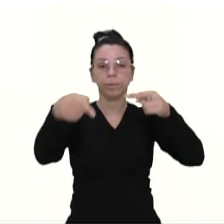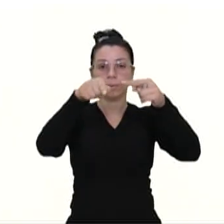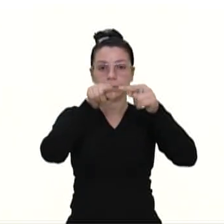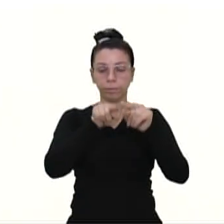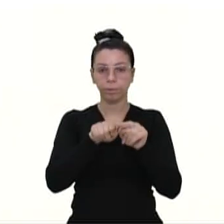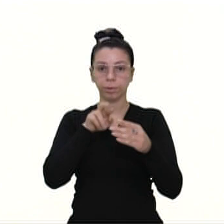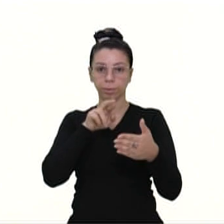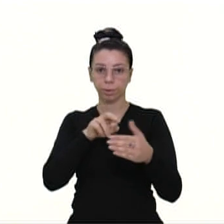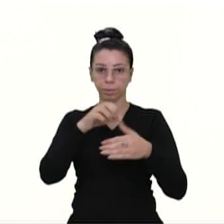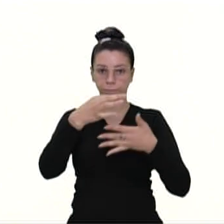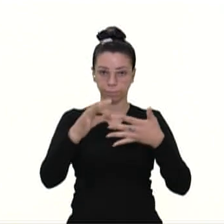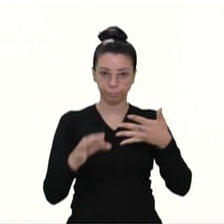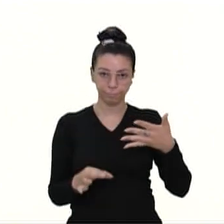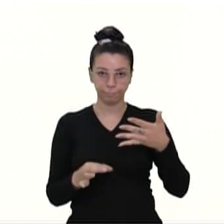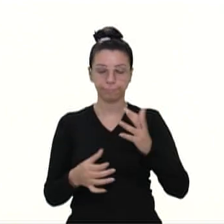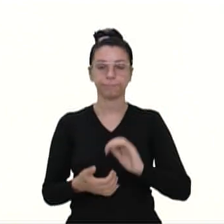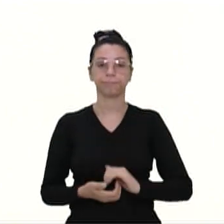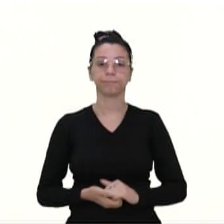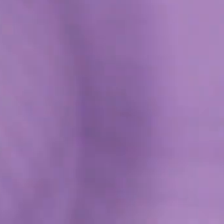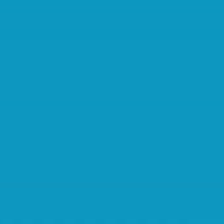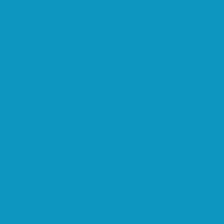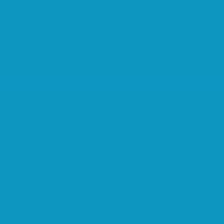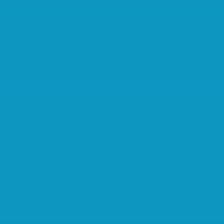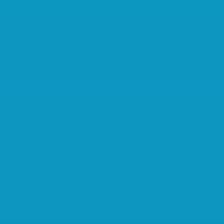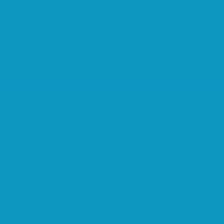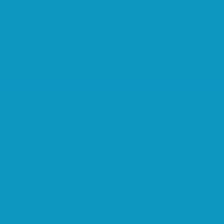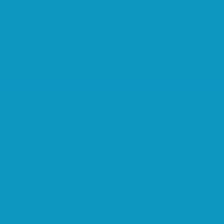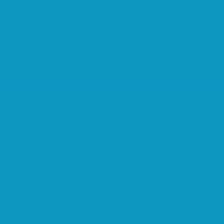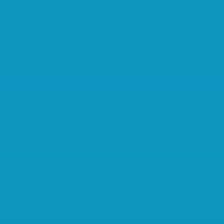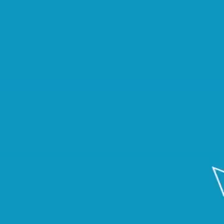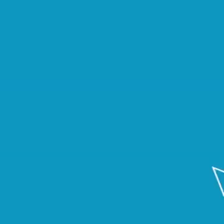a solução aqui na tela.